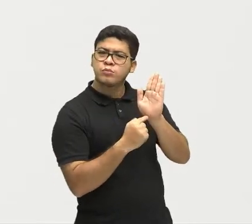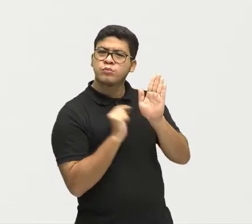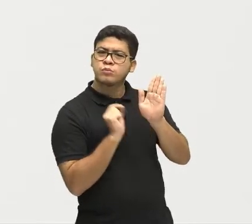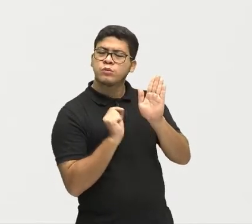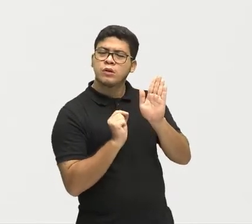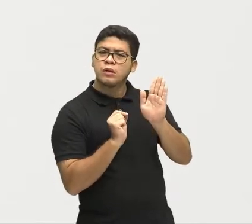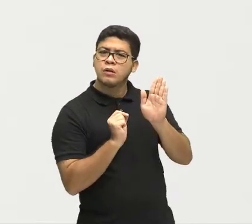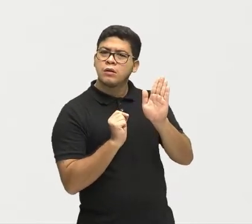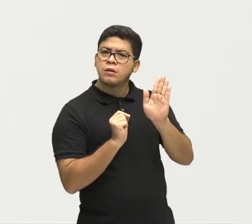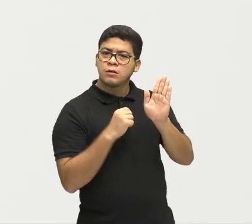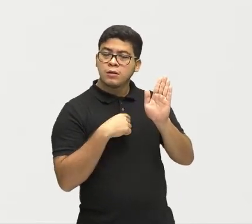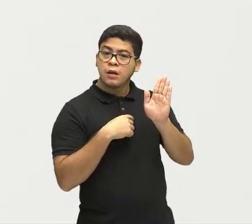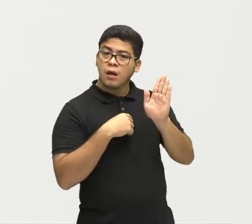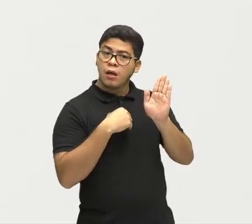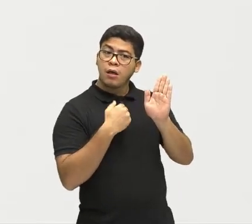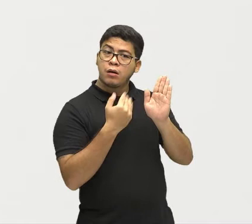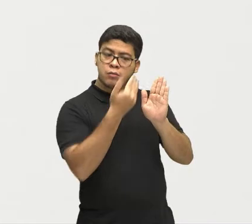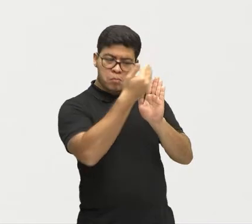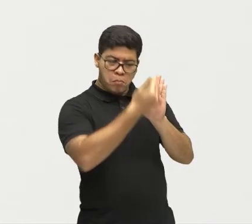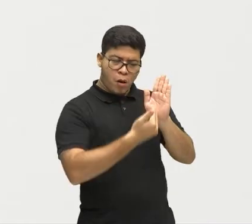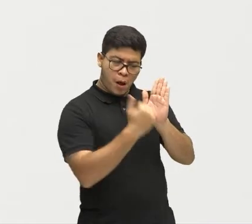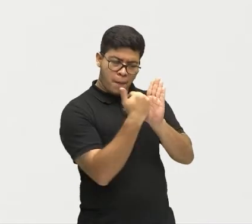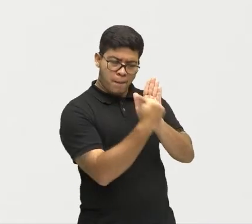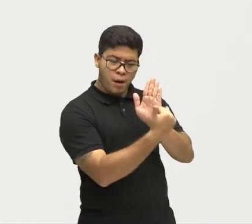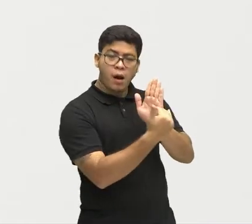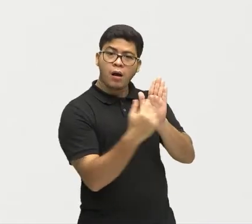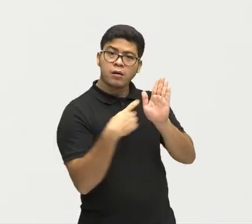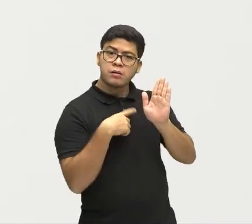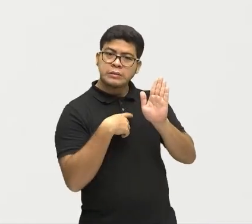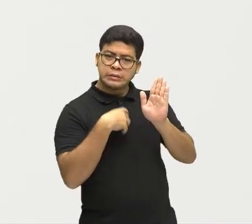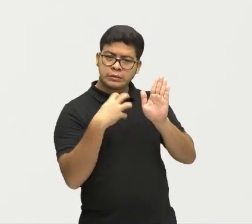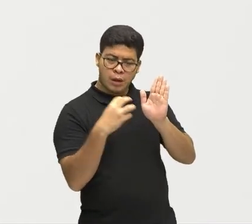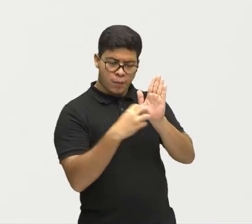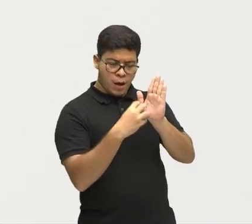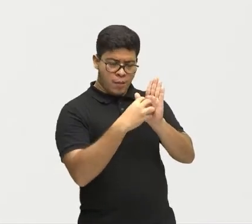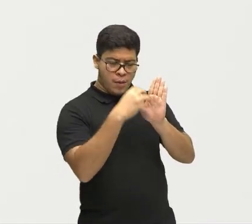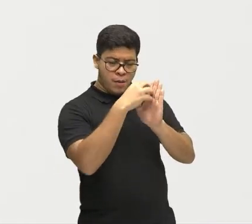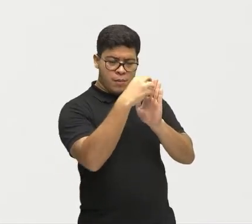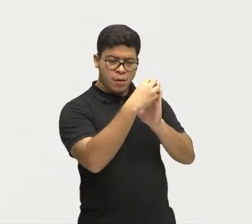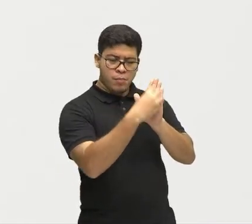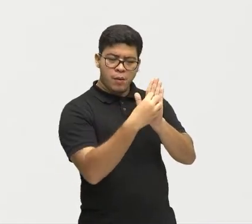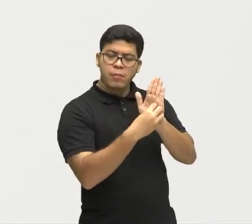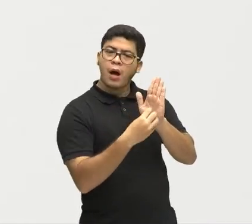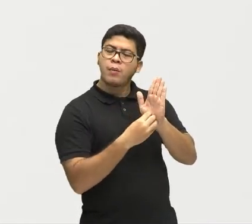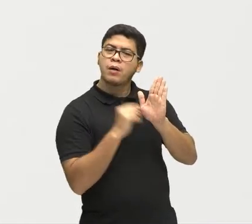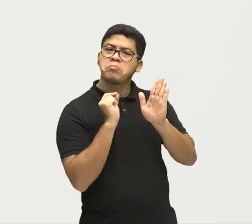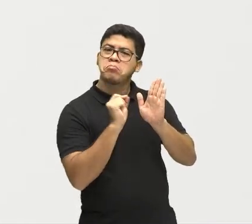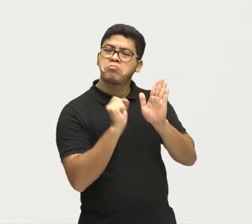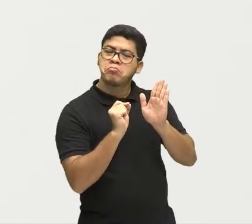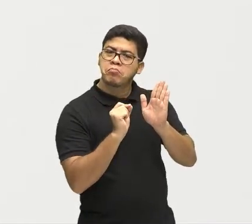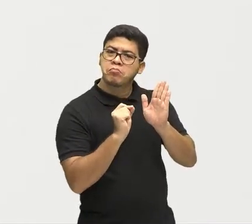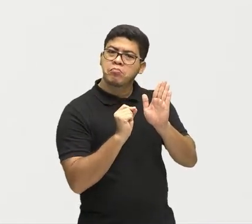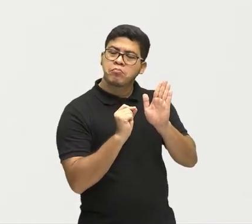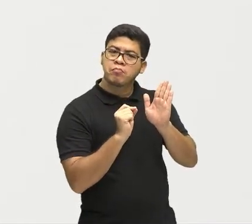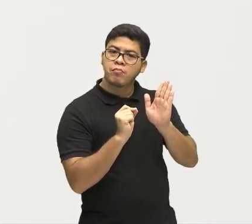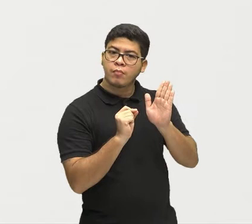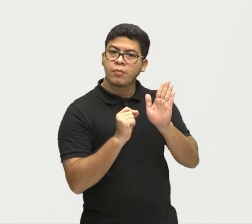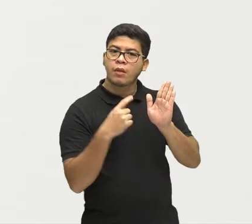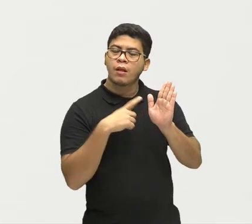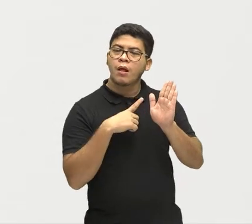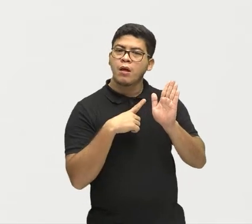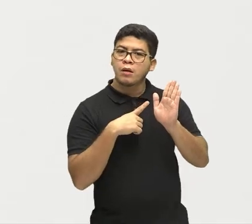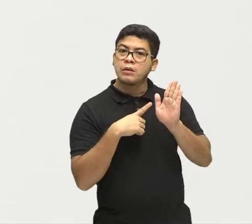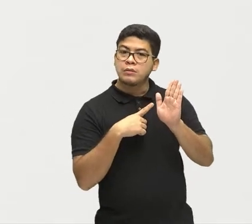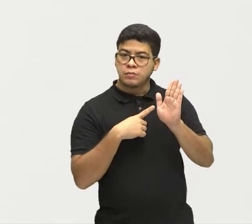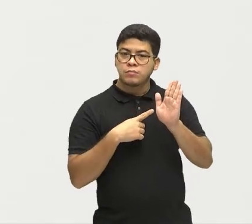elas estão divididas aí em órgãos femininos e masculinos. Você tem aqui muito identificado,